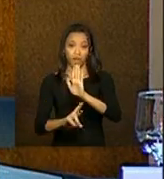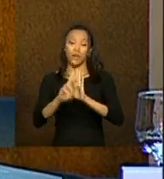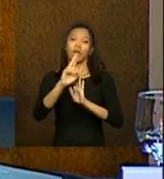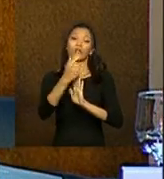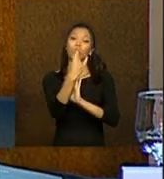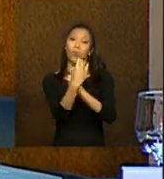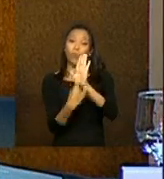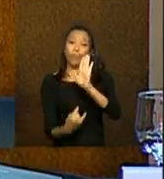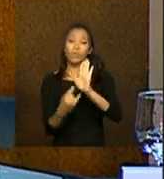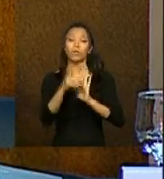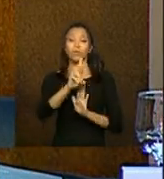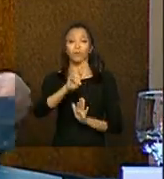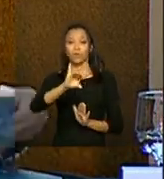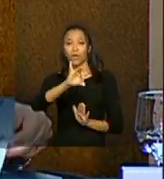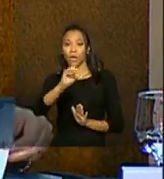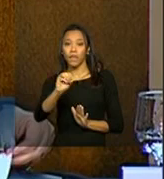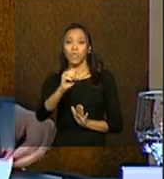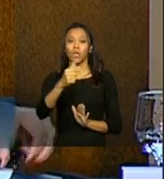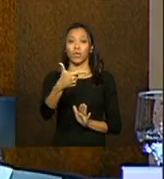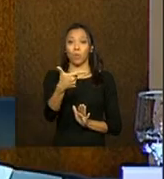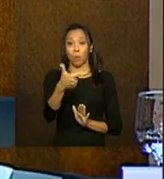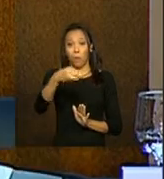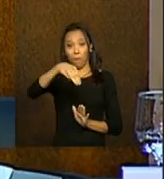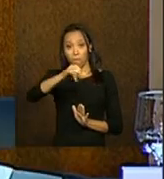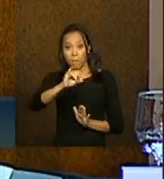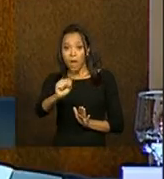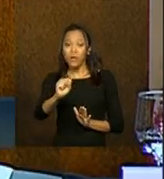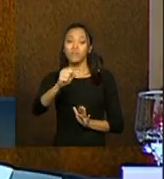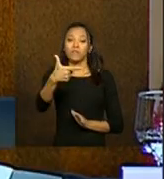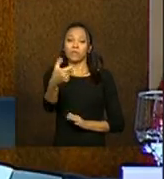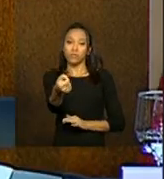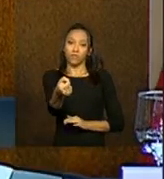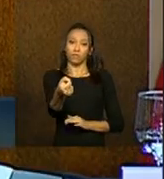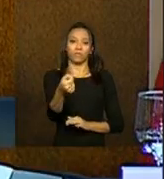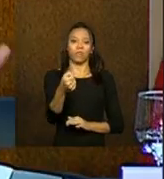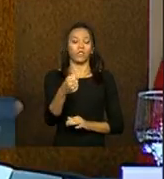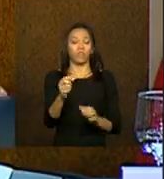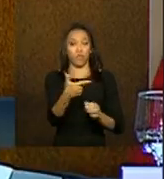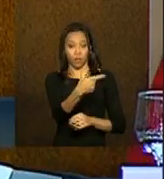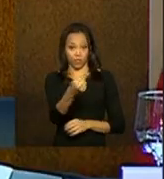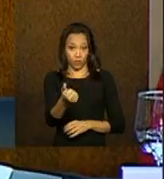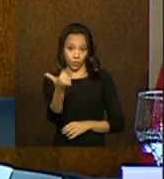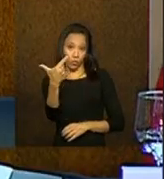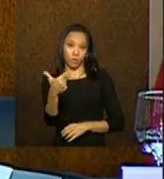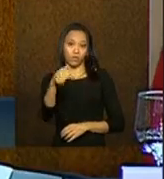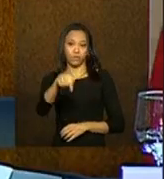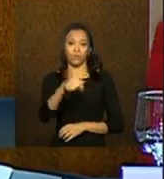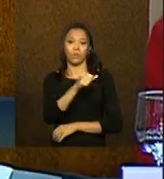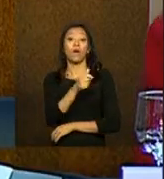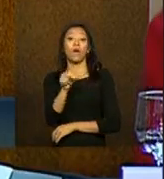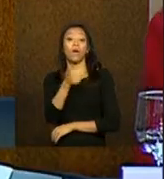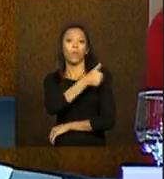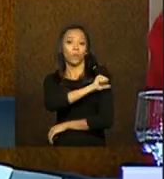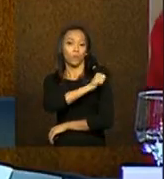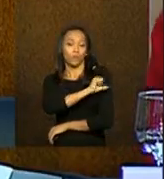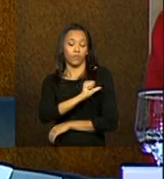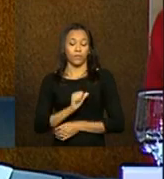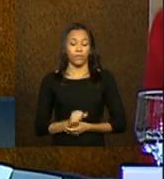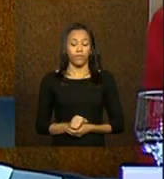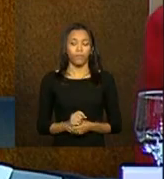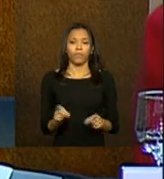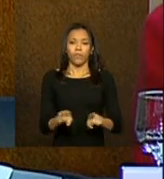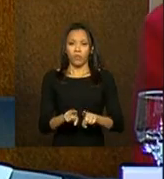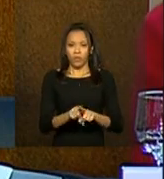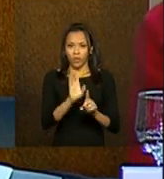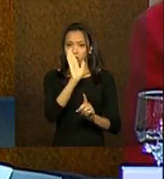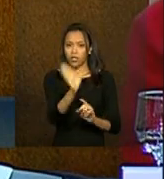20 que se realizou aqui no Brasil em 2012. E na prática, né, não só nós já colocamos isso